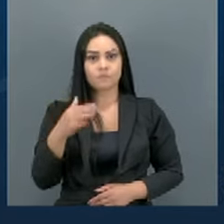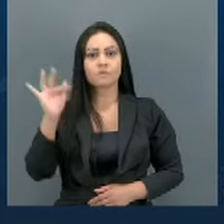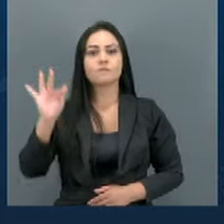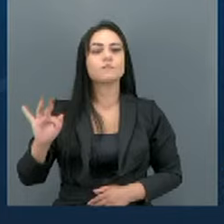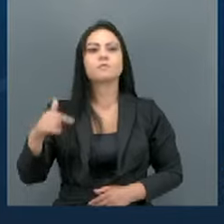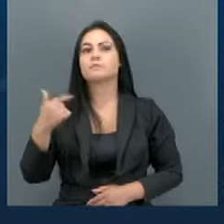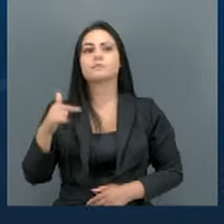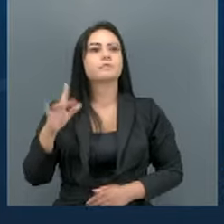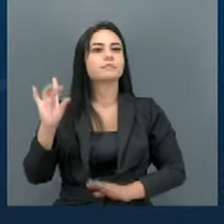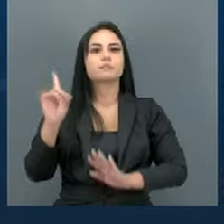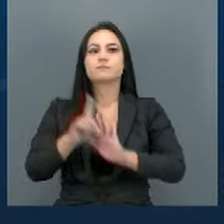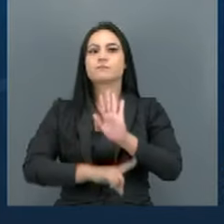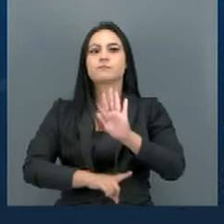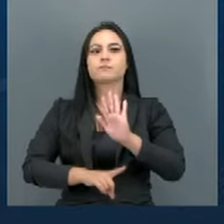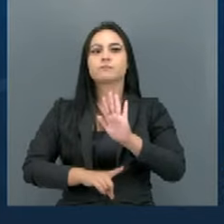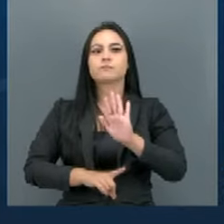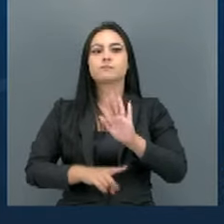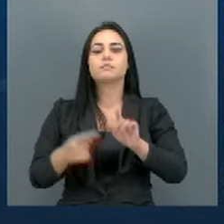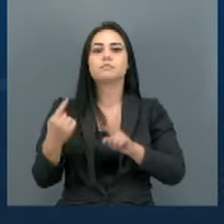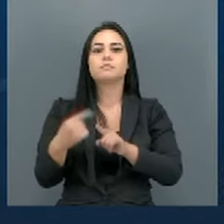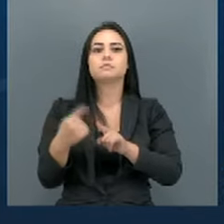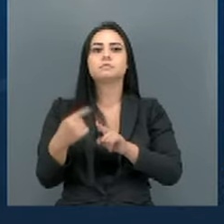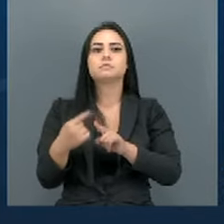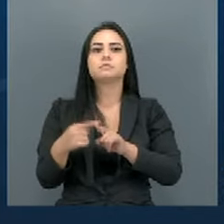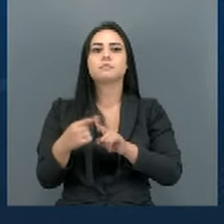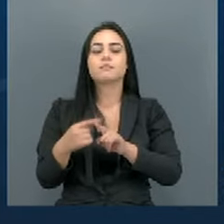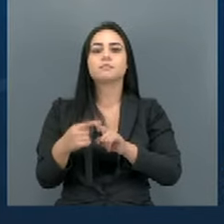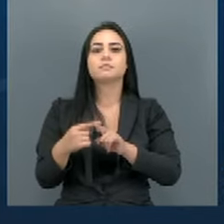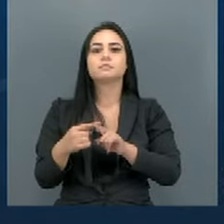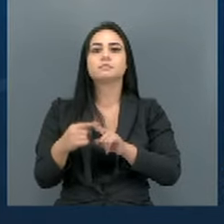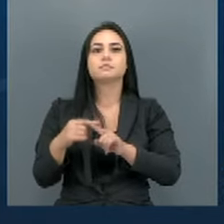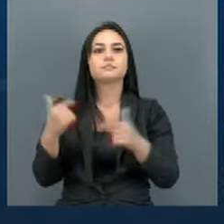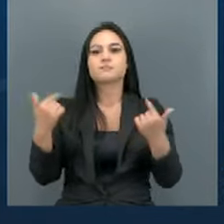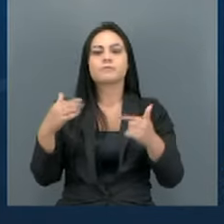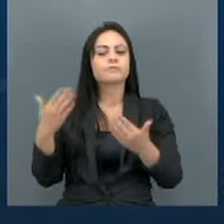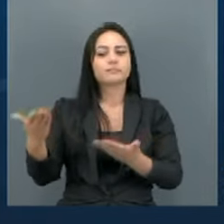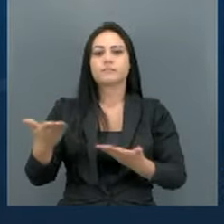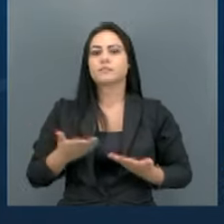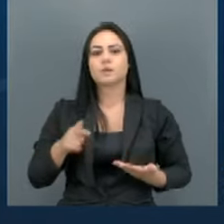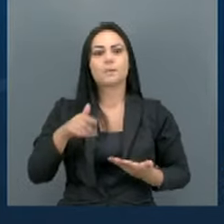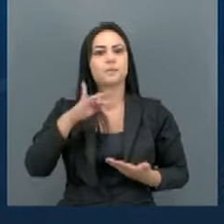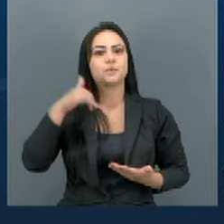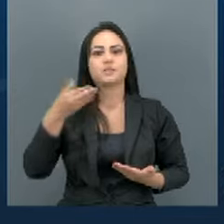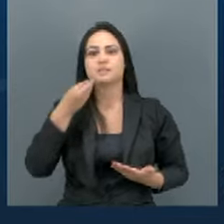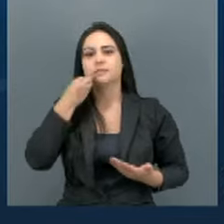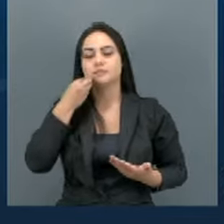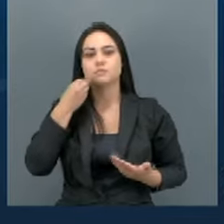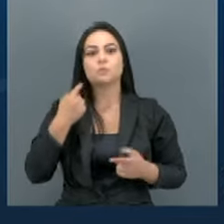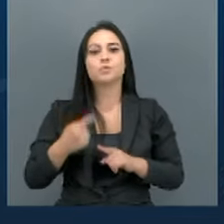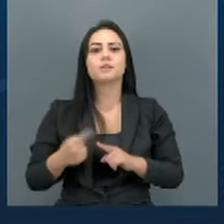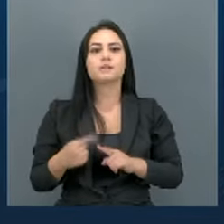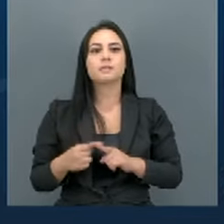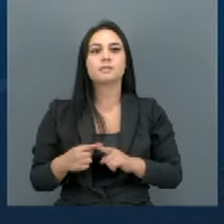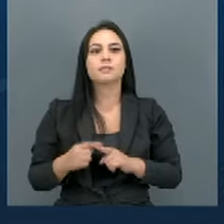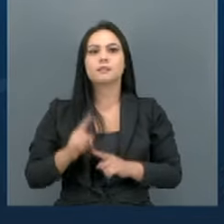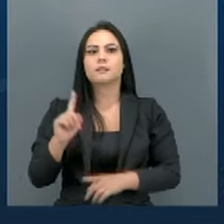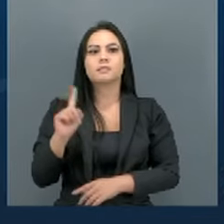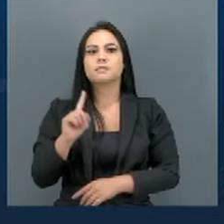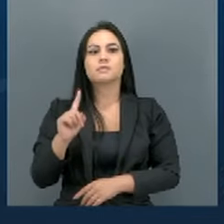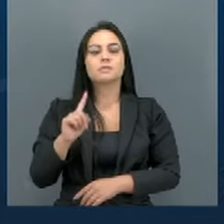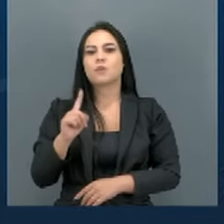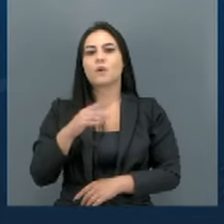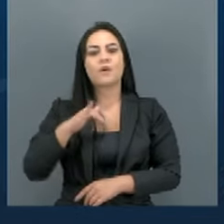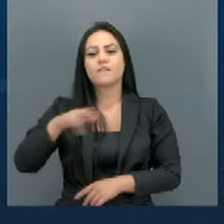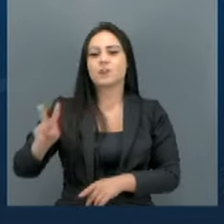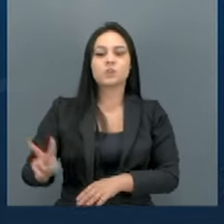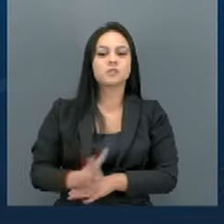temos esse direito, porque os produtos extrativistas, ele não nos dá essa oportunidade, porque ele não é